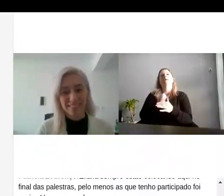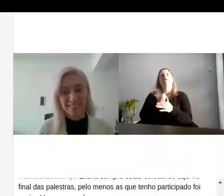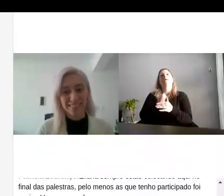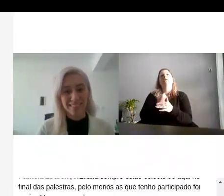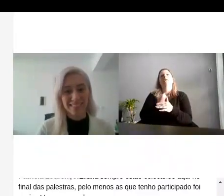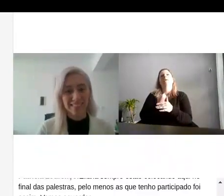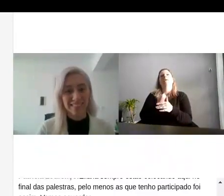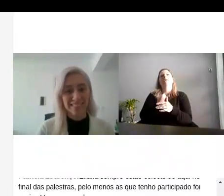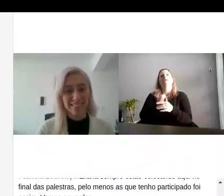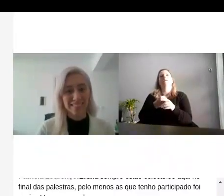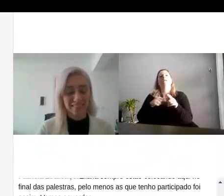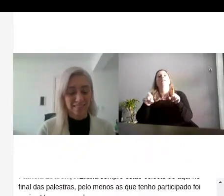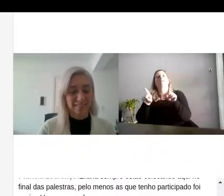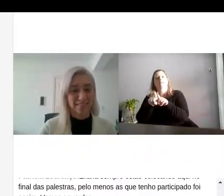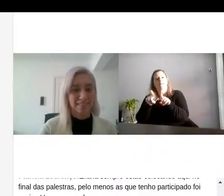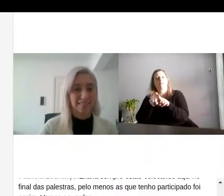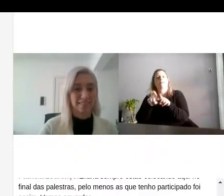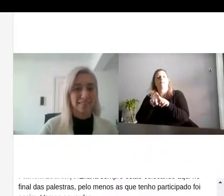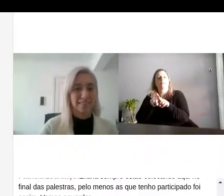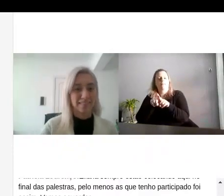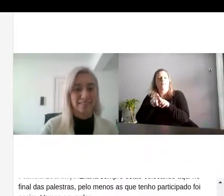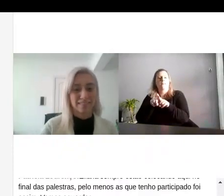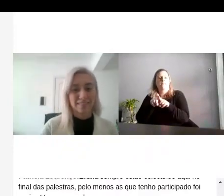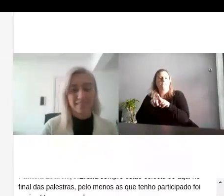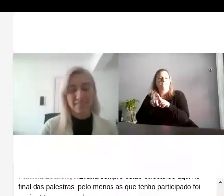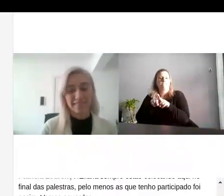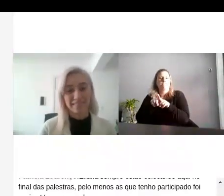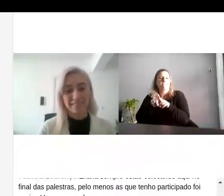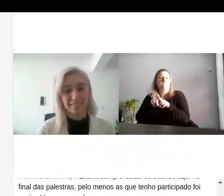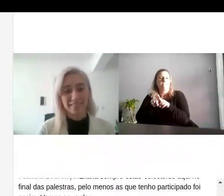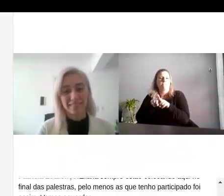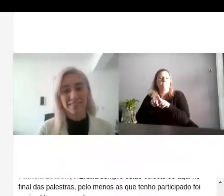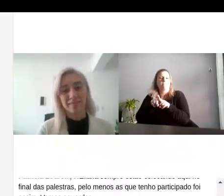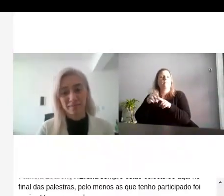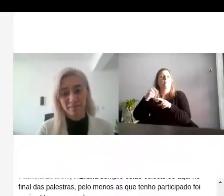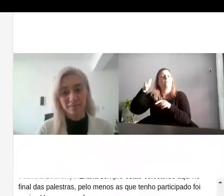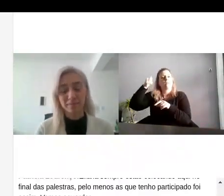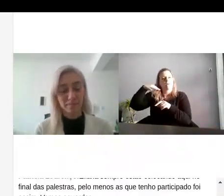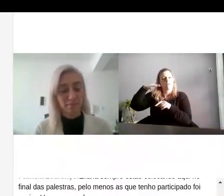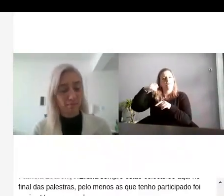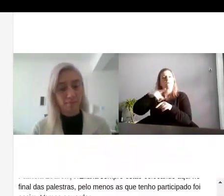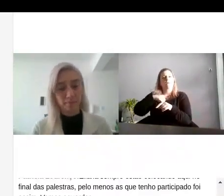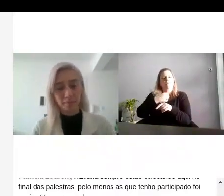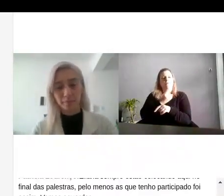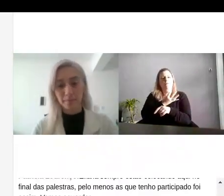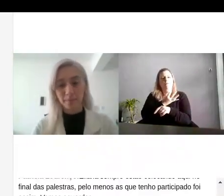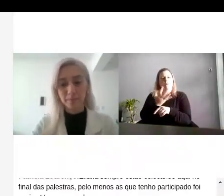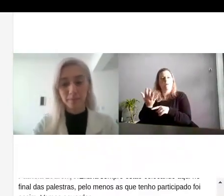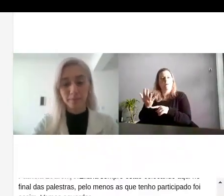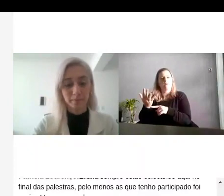é uma das tendências da consultoria em audiodescrição, temos vários. E